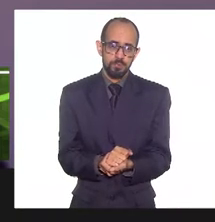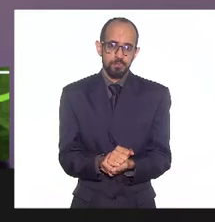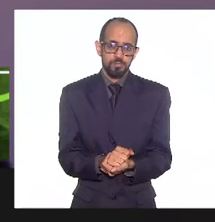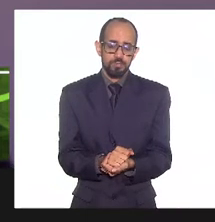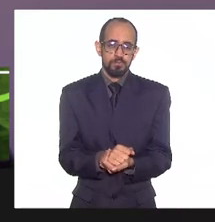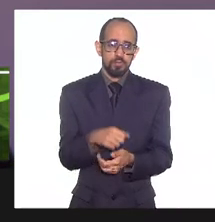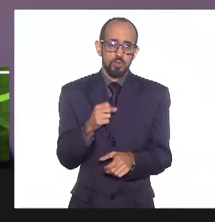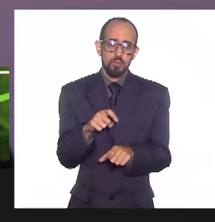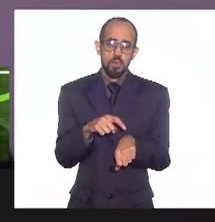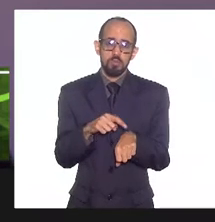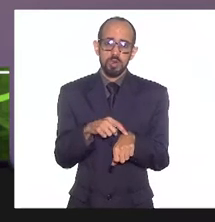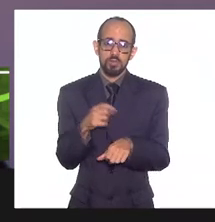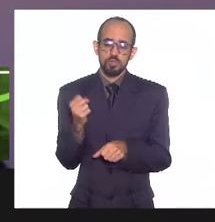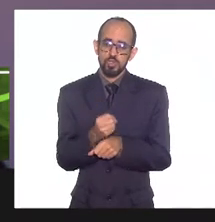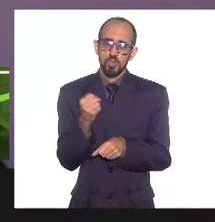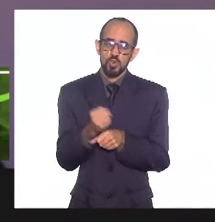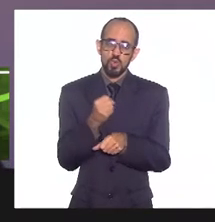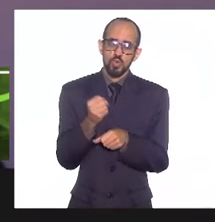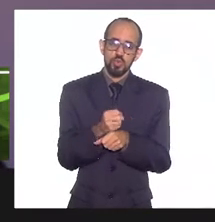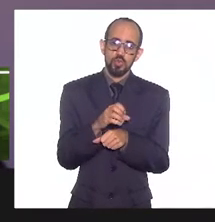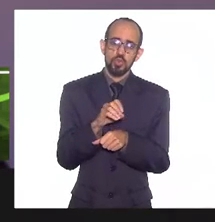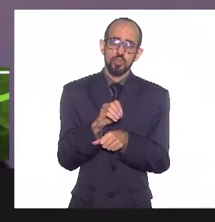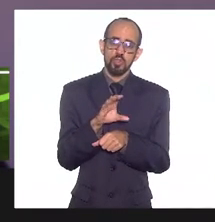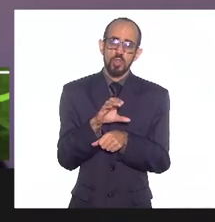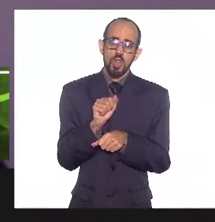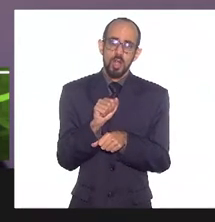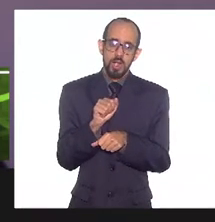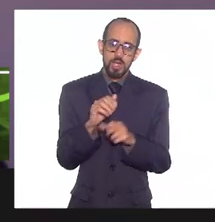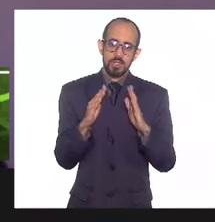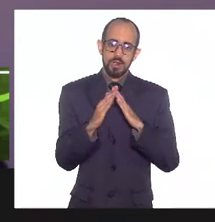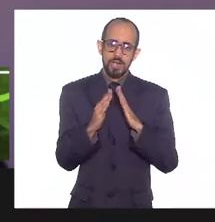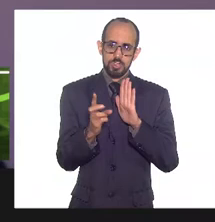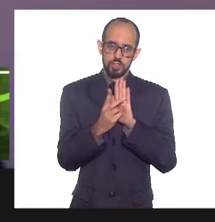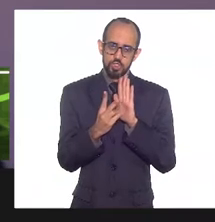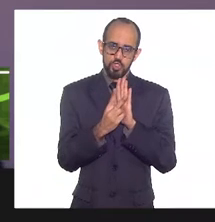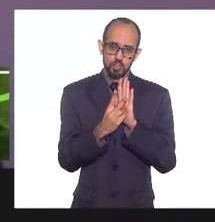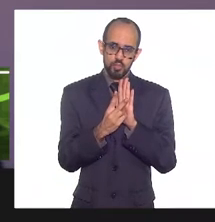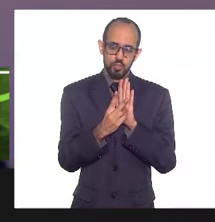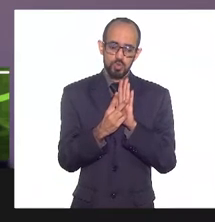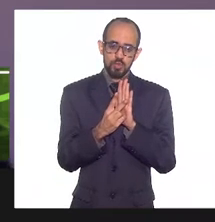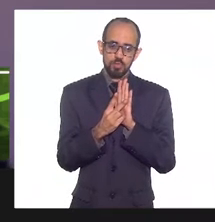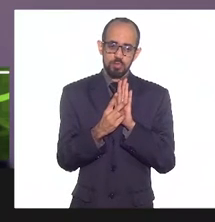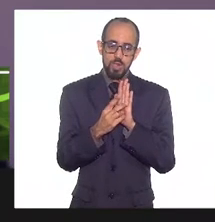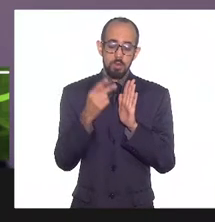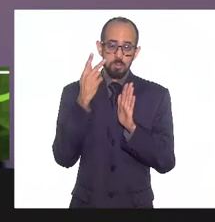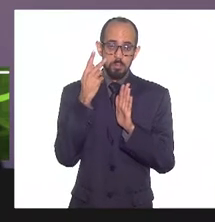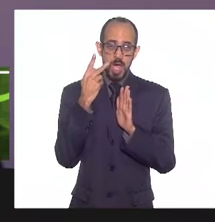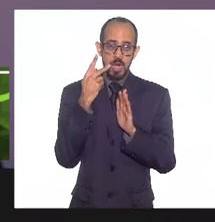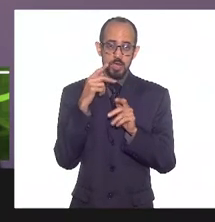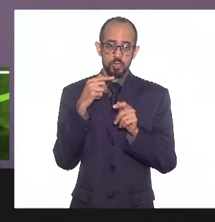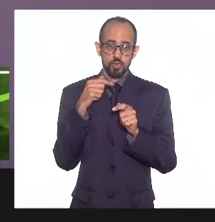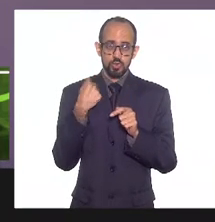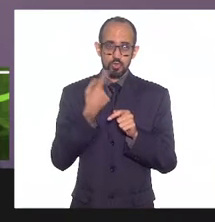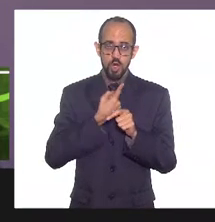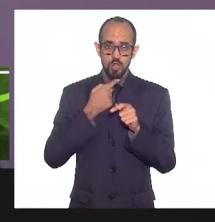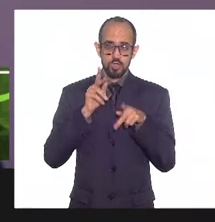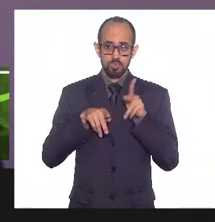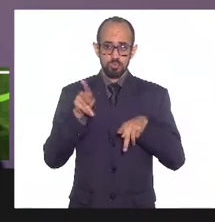reconstrução dessa Oca para que os nossos povos originários